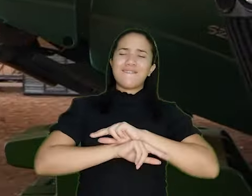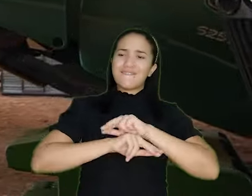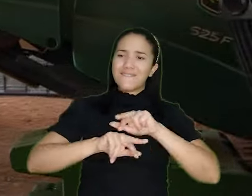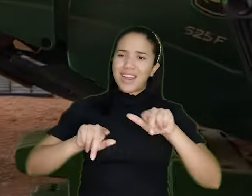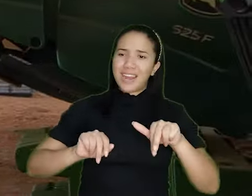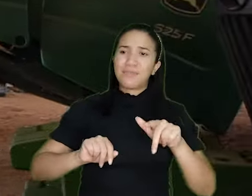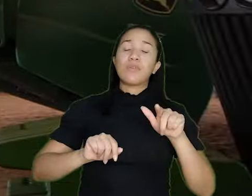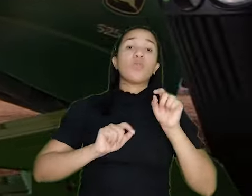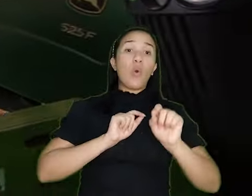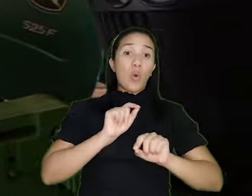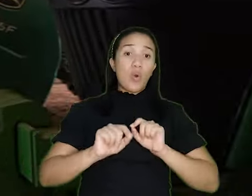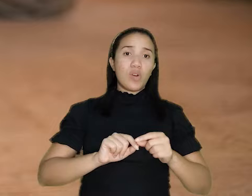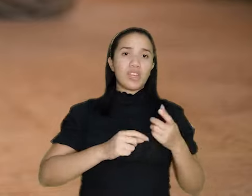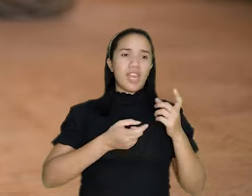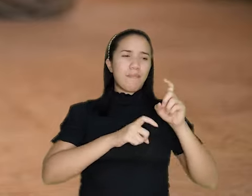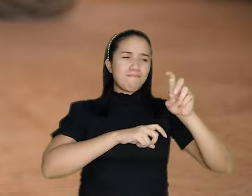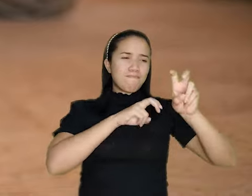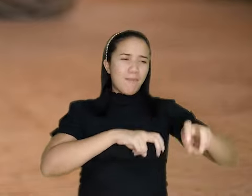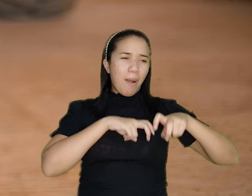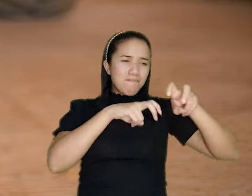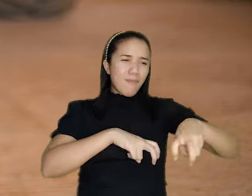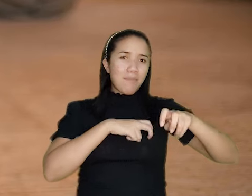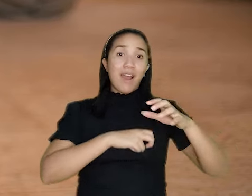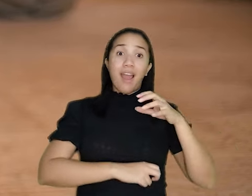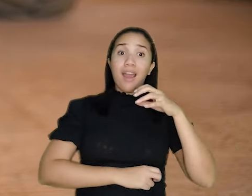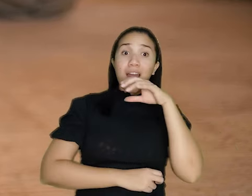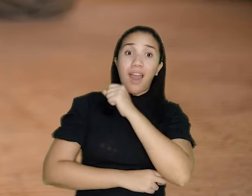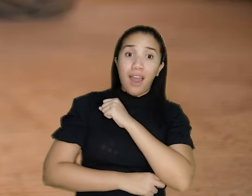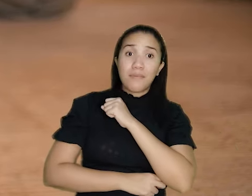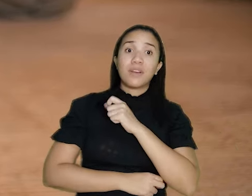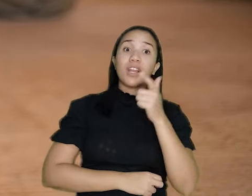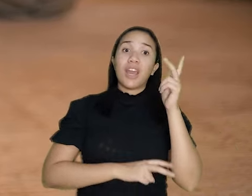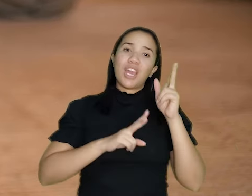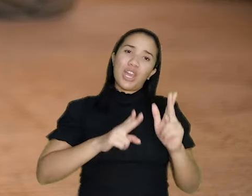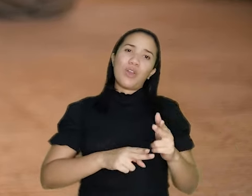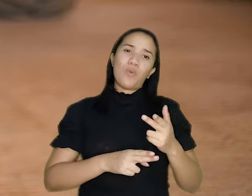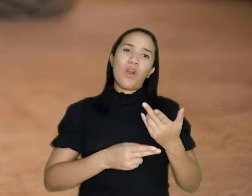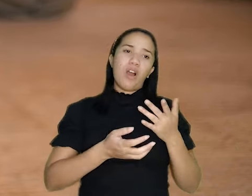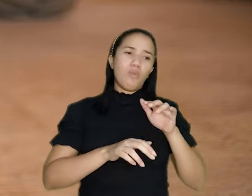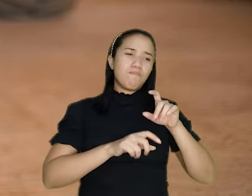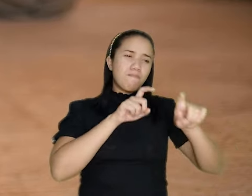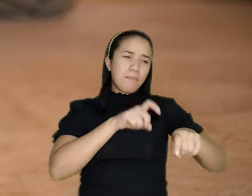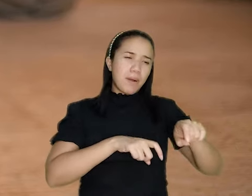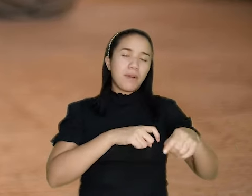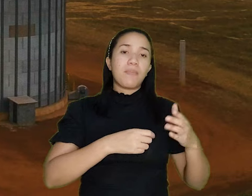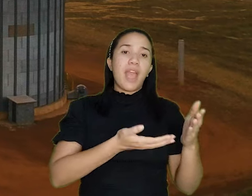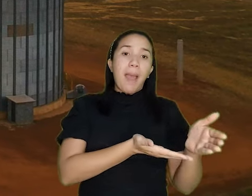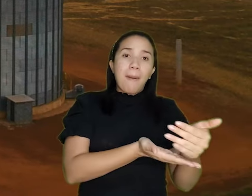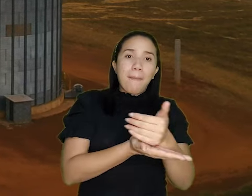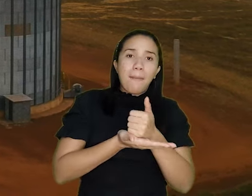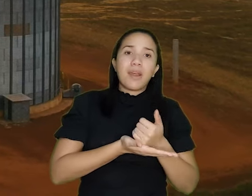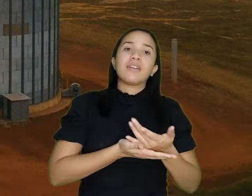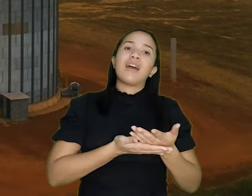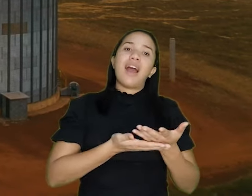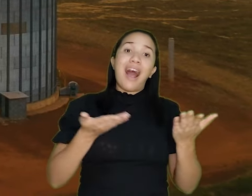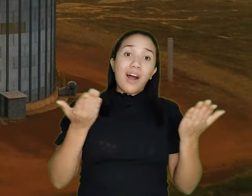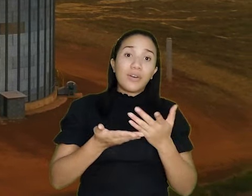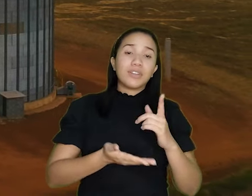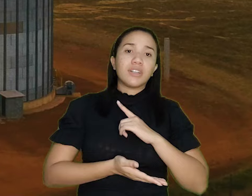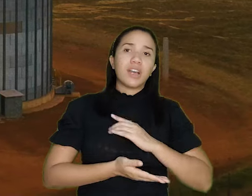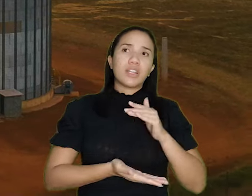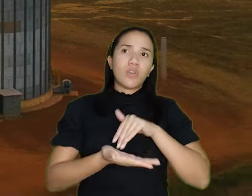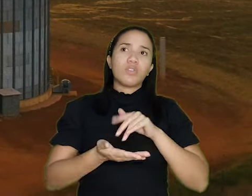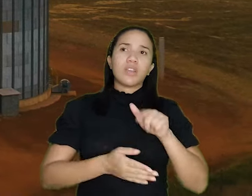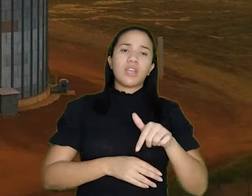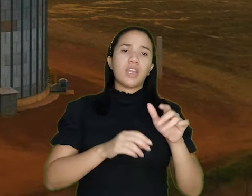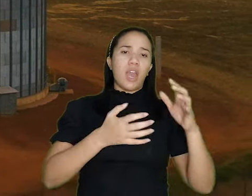bons para que essa colheita seja rápida, igual foi o plantio, né? E aí veio a